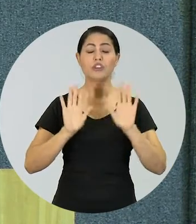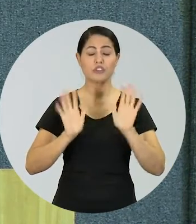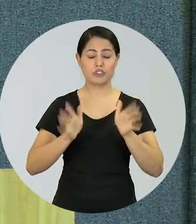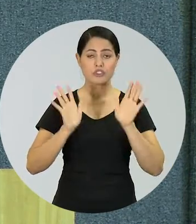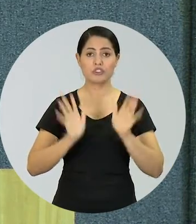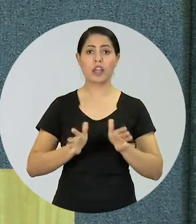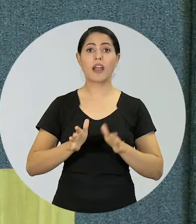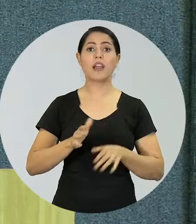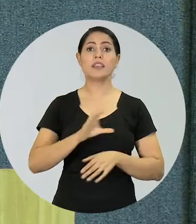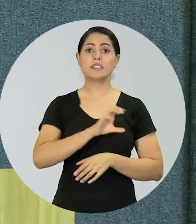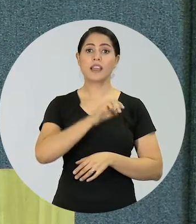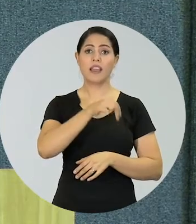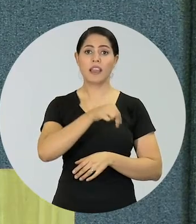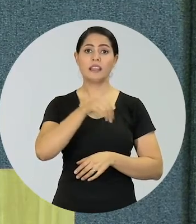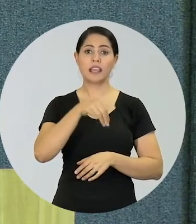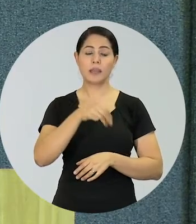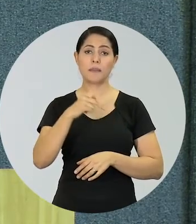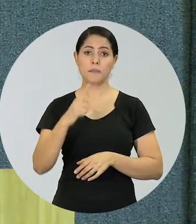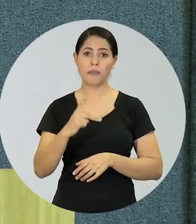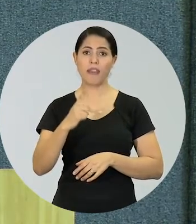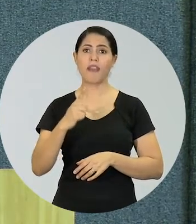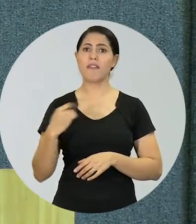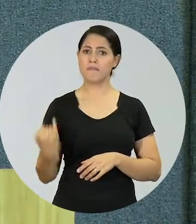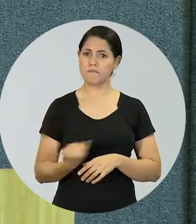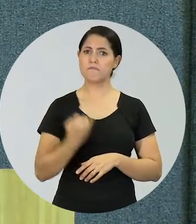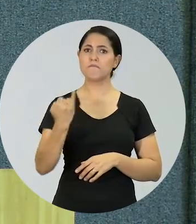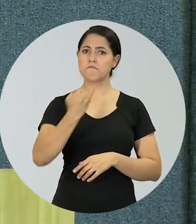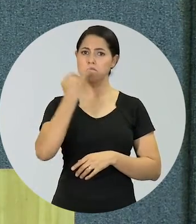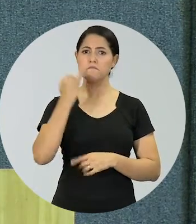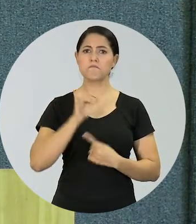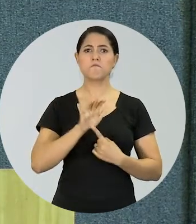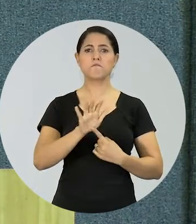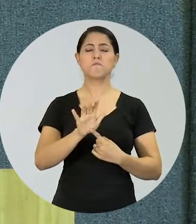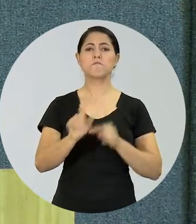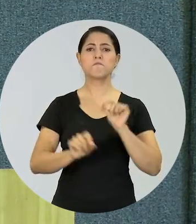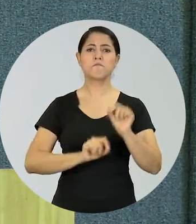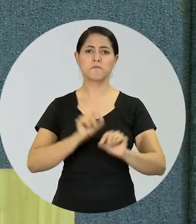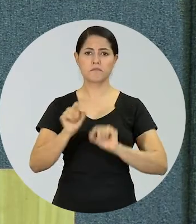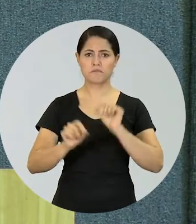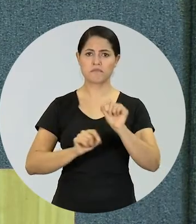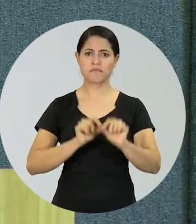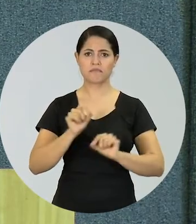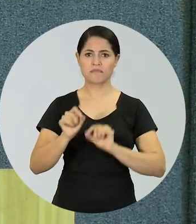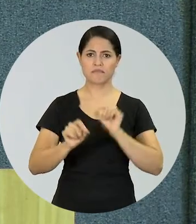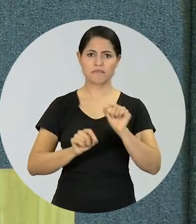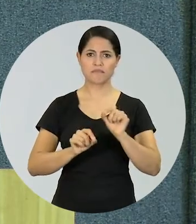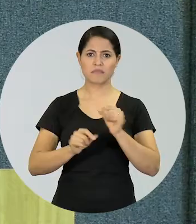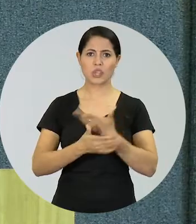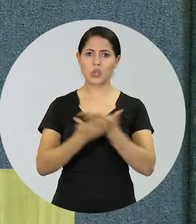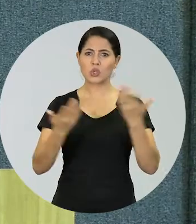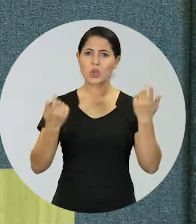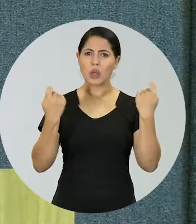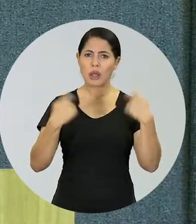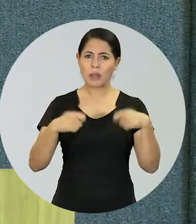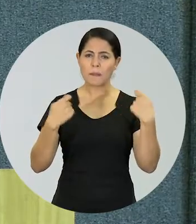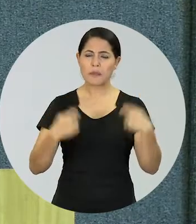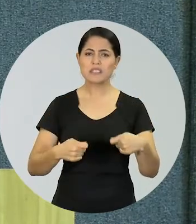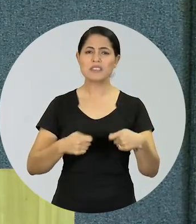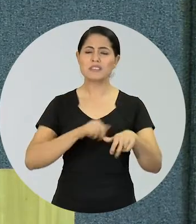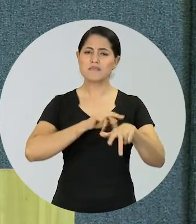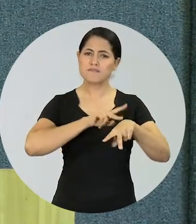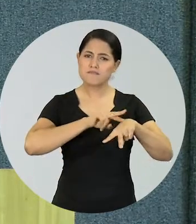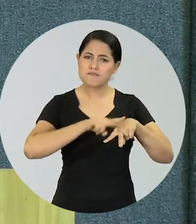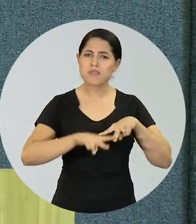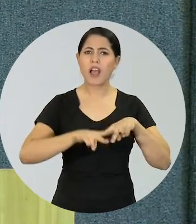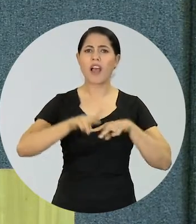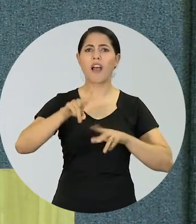já destacado, que o CNMP é, por sua própria composição e natureza, uma instituição